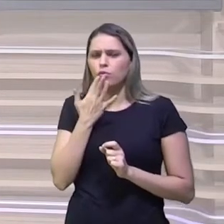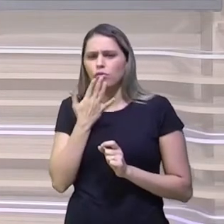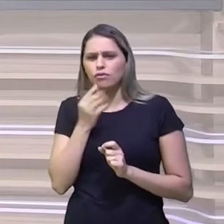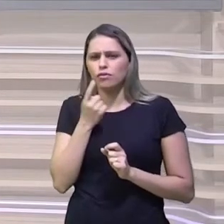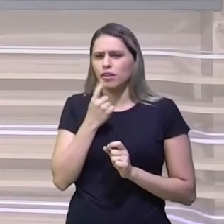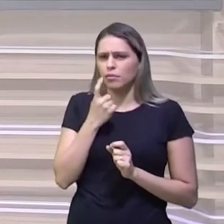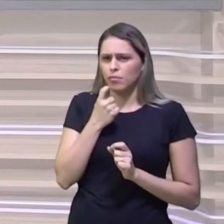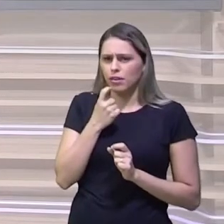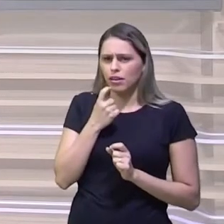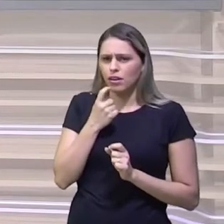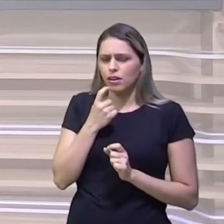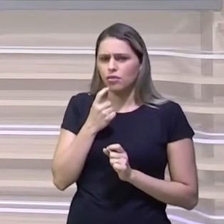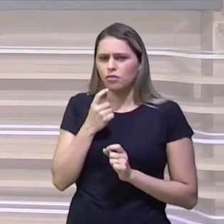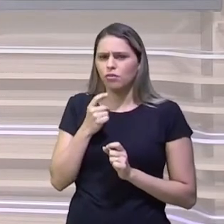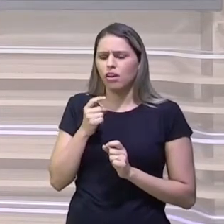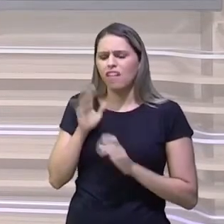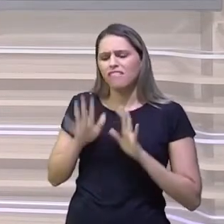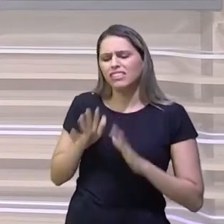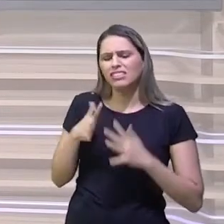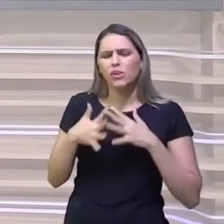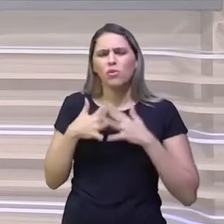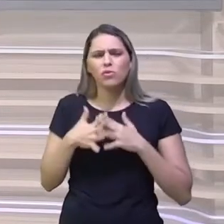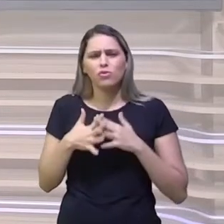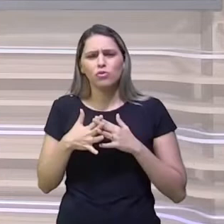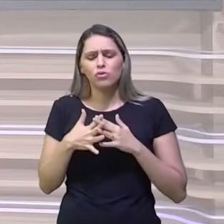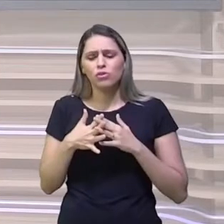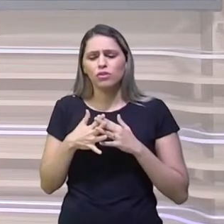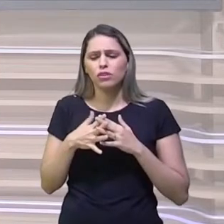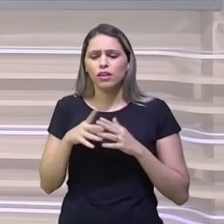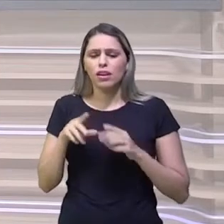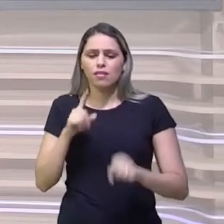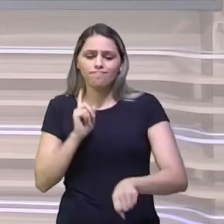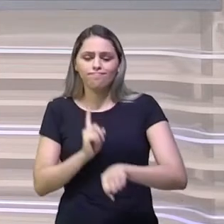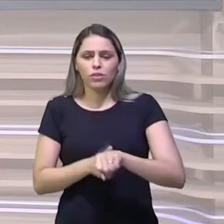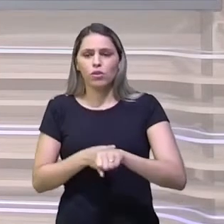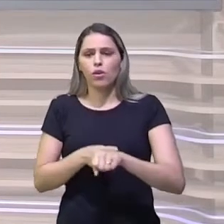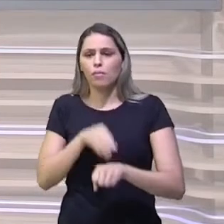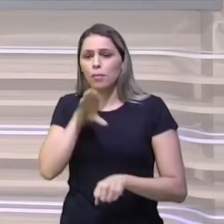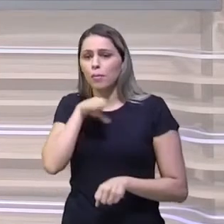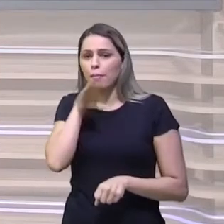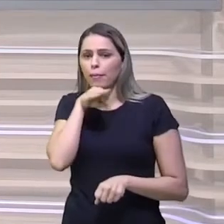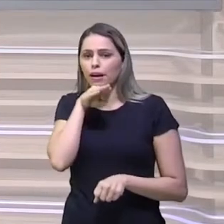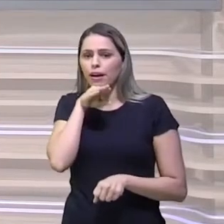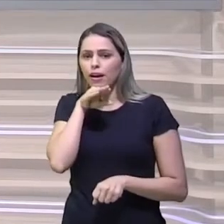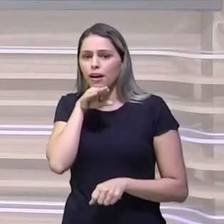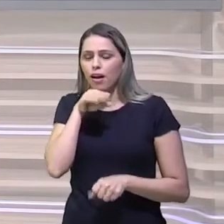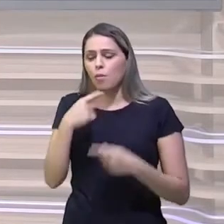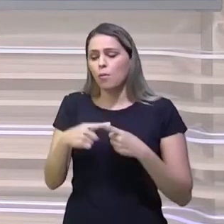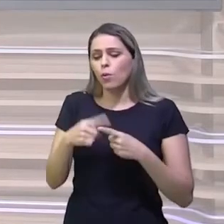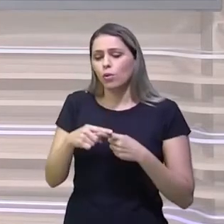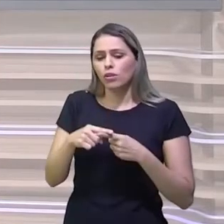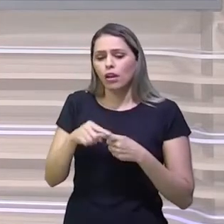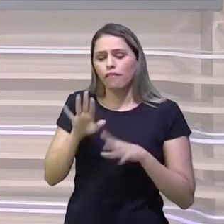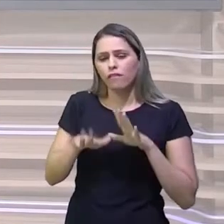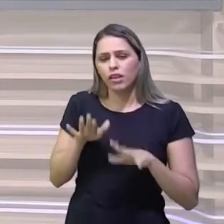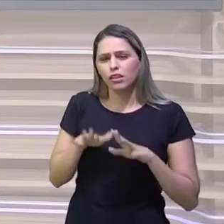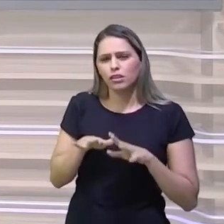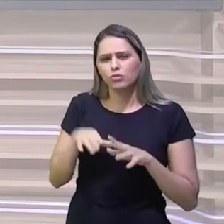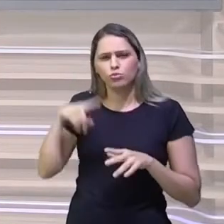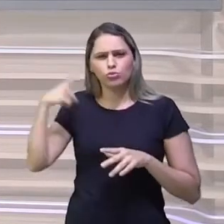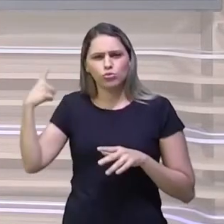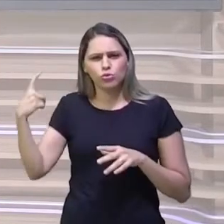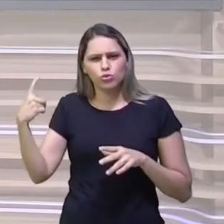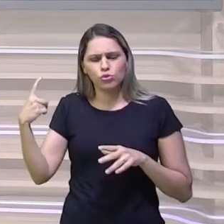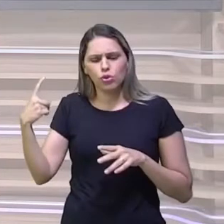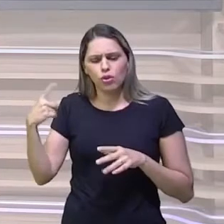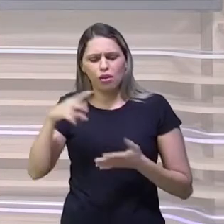elas daqui a pouquinho, a gente confunde ao falar. Às vezes, o som que sai da nossa boca, mesmo nós